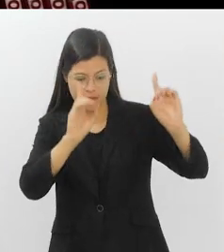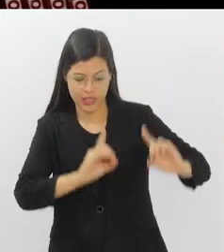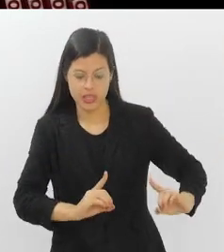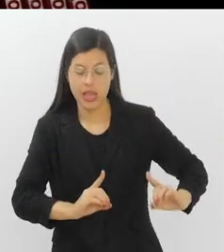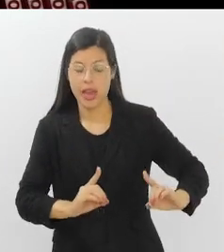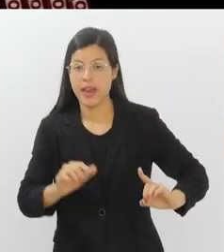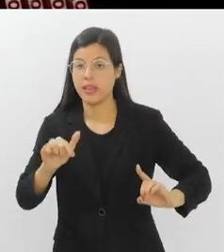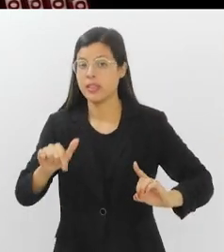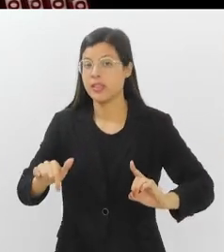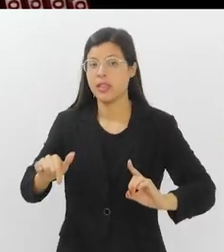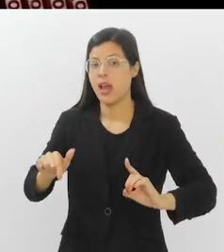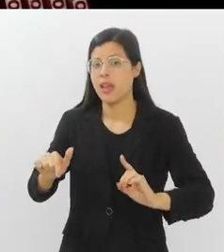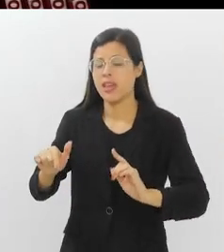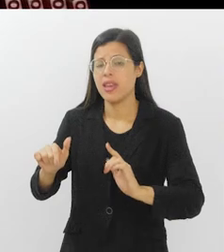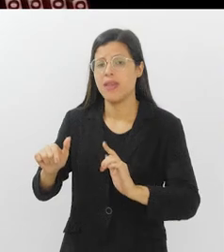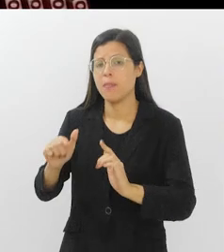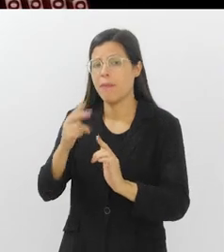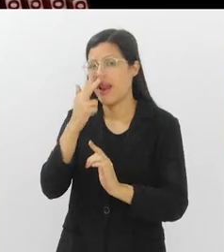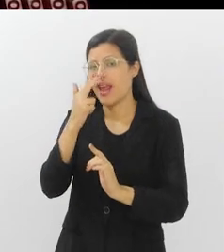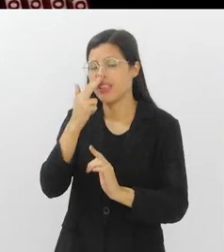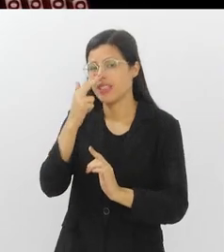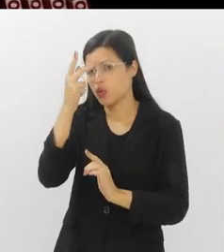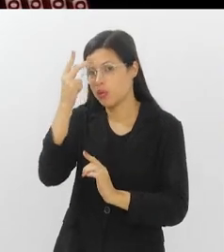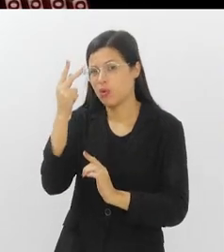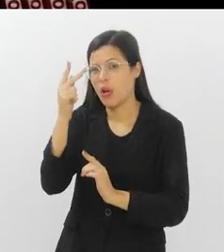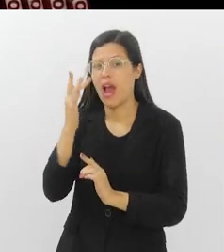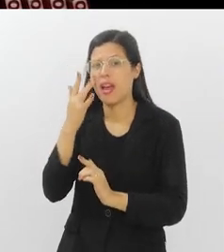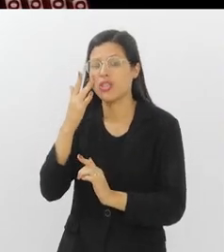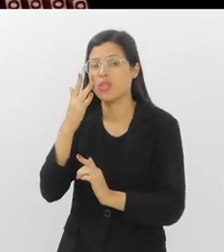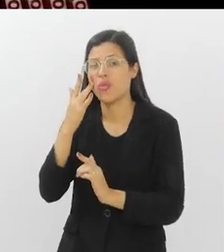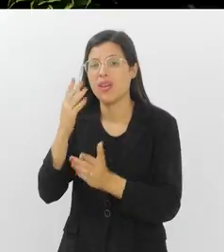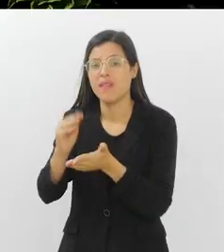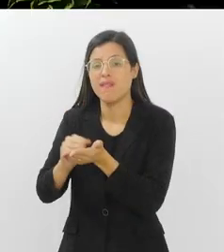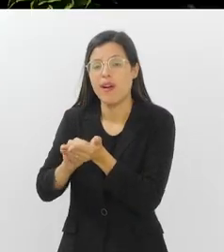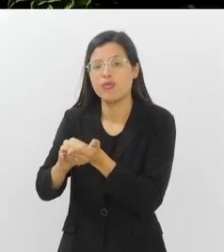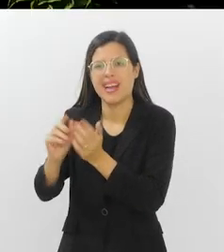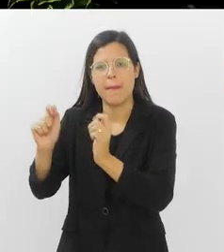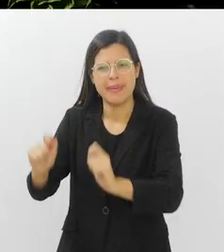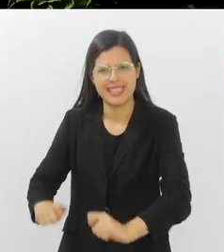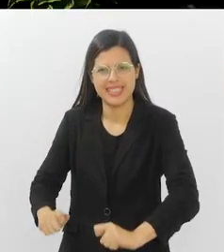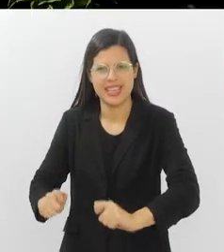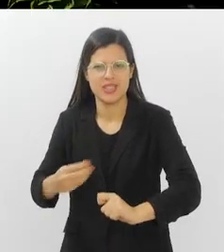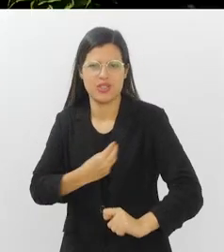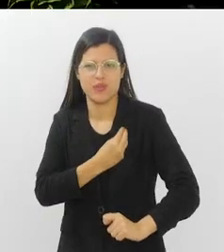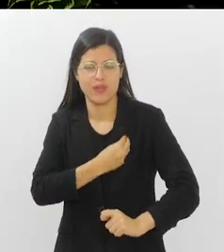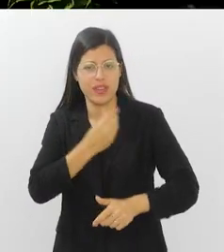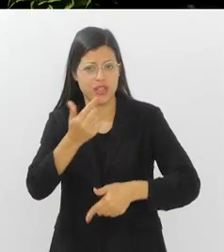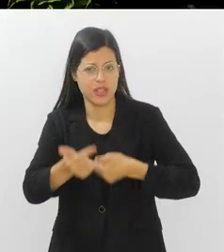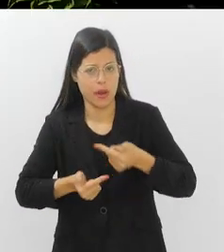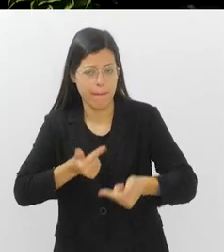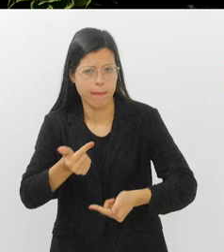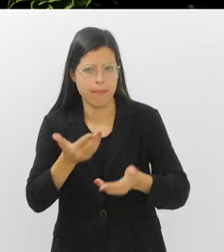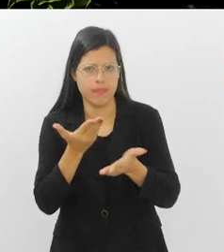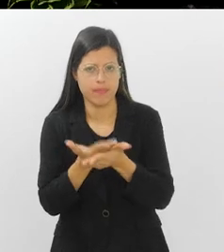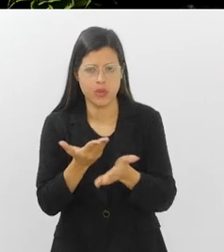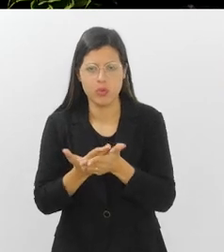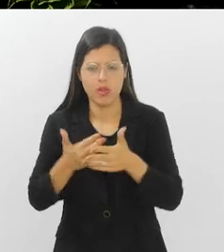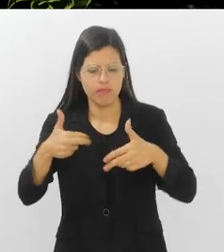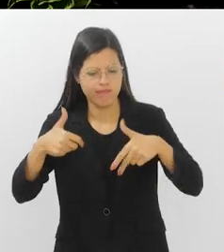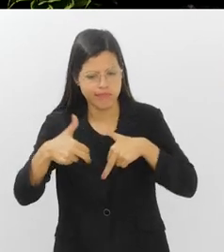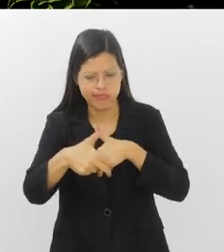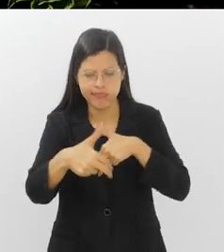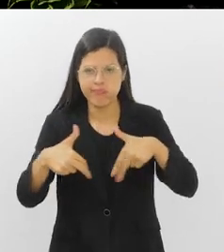pessoa pode ter e uma incapacidade de viver uma série de coisas de trabalhar de estudar de se